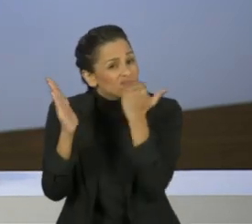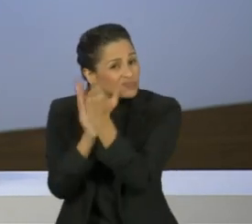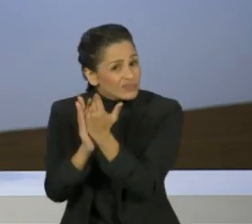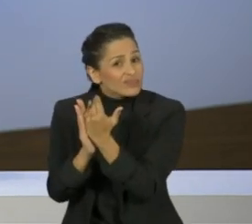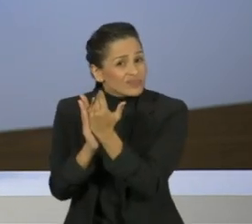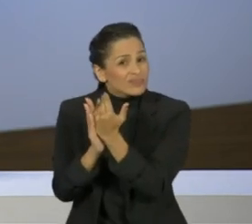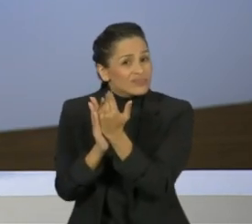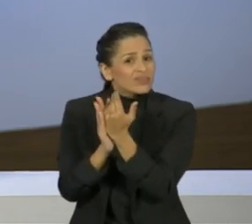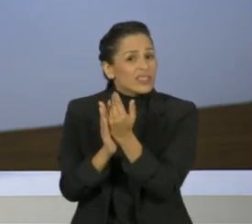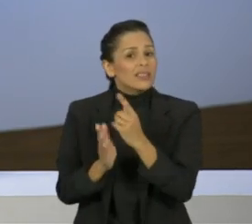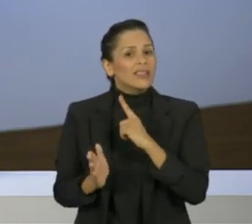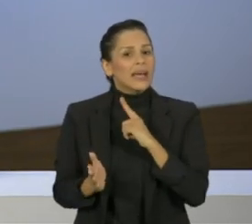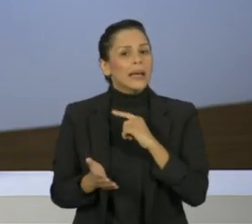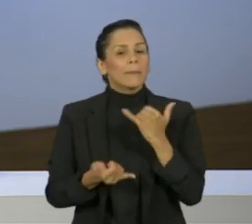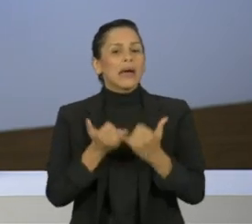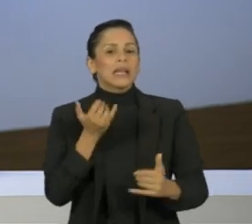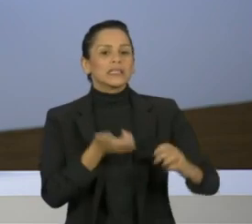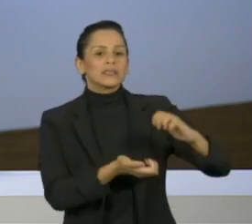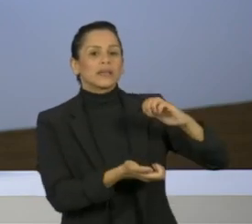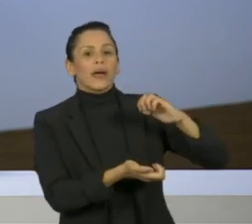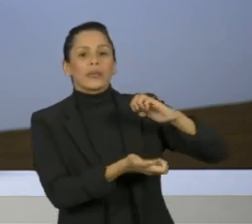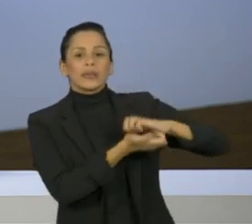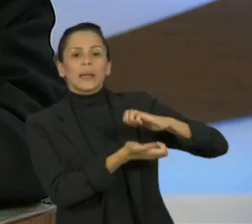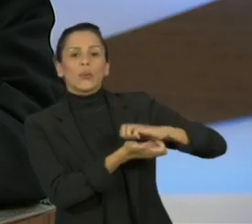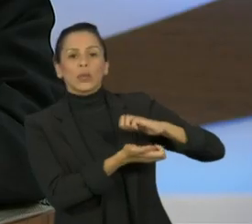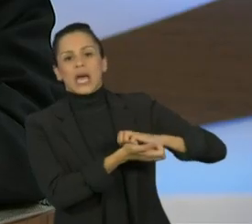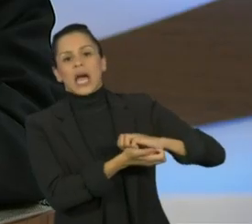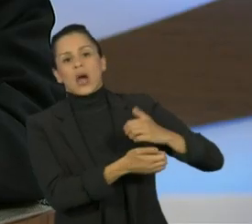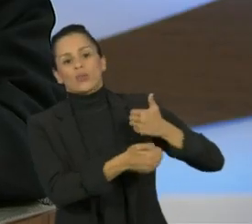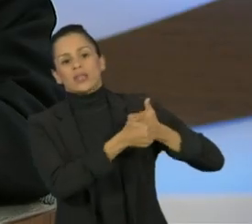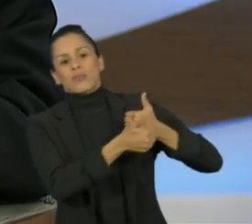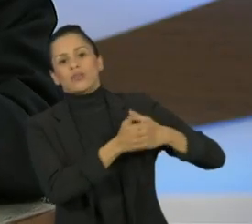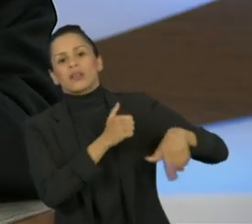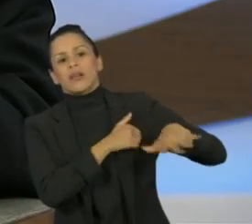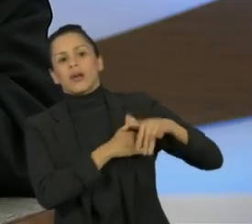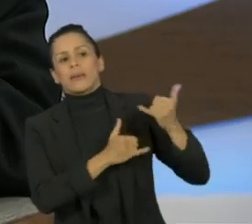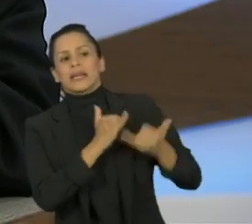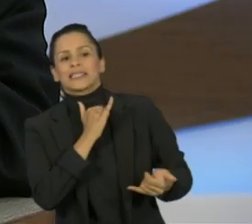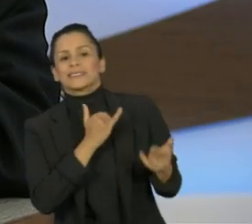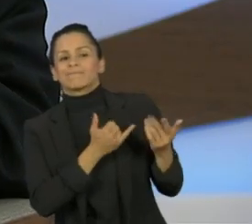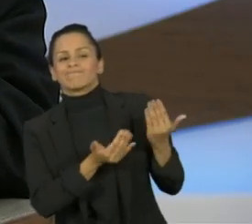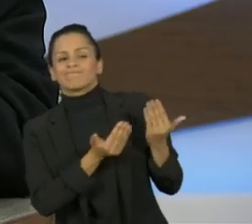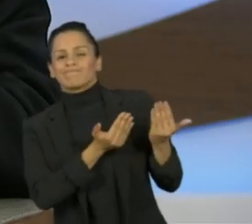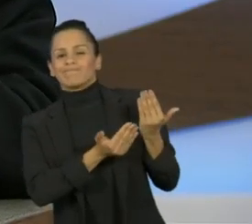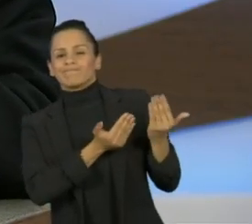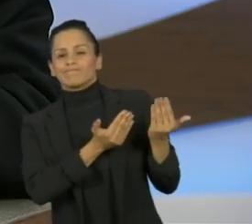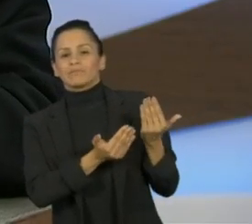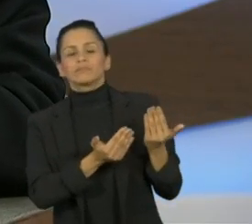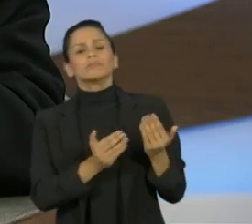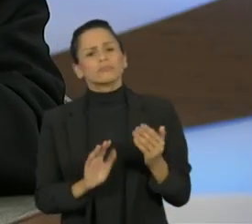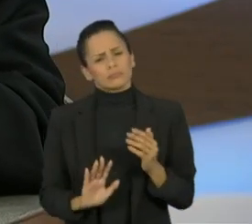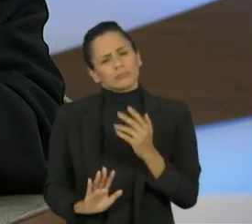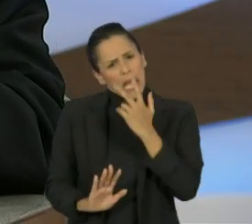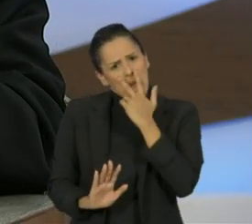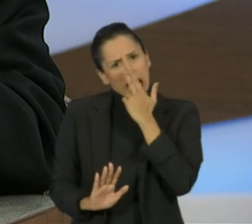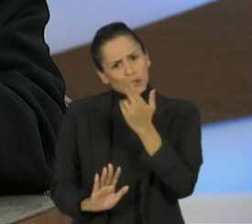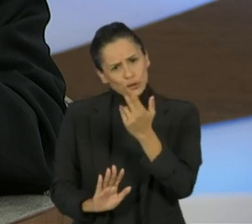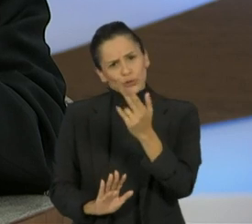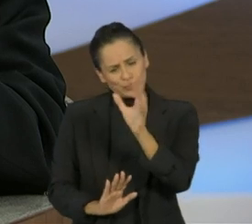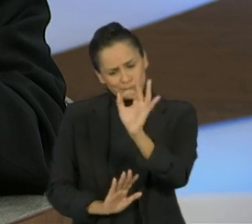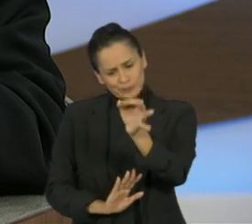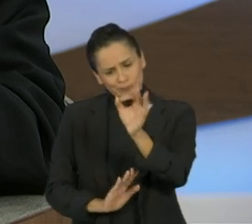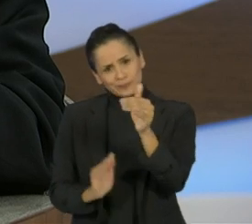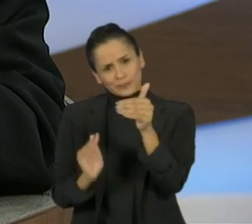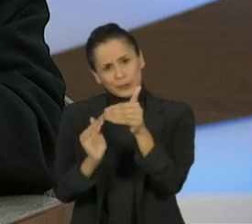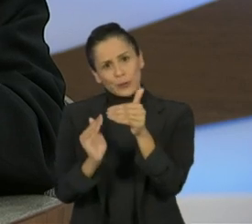comprometem certa maneira imagem do tribunal também acho é às vezes são exagerados mas eu acho e a